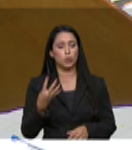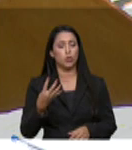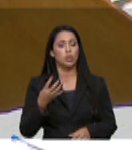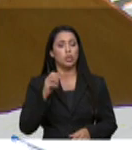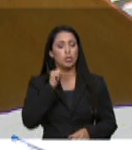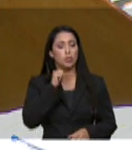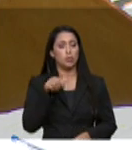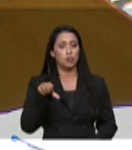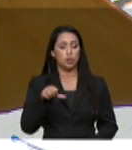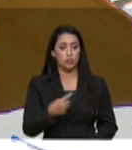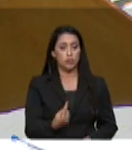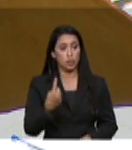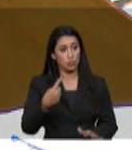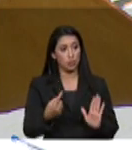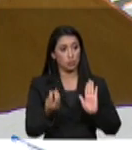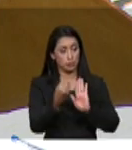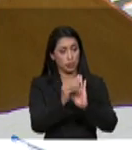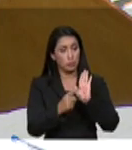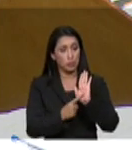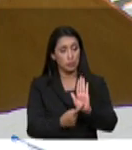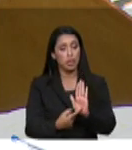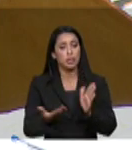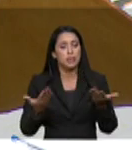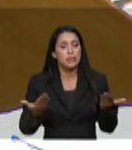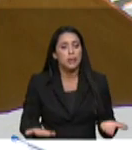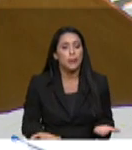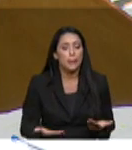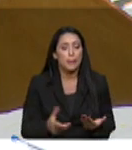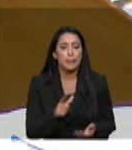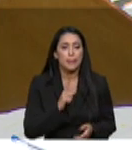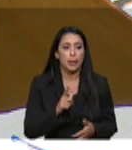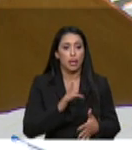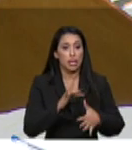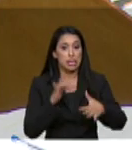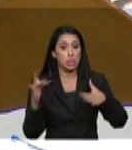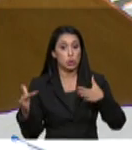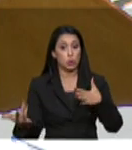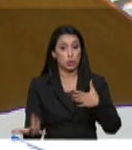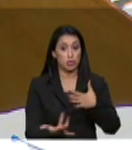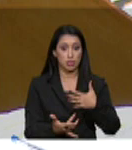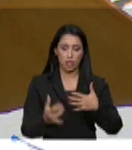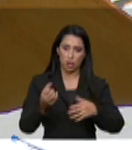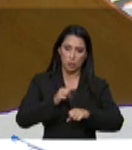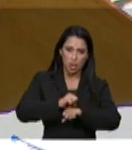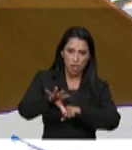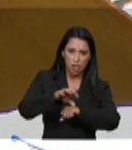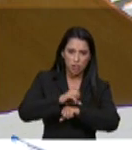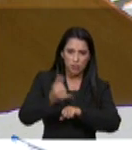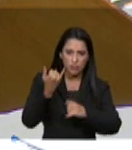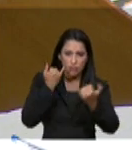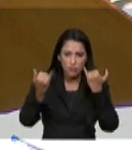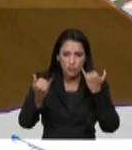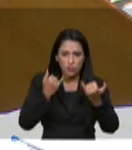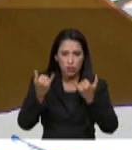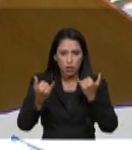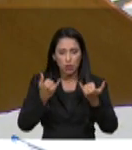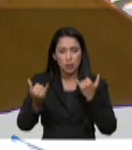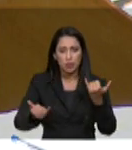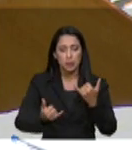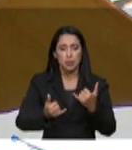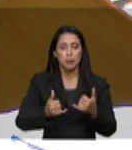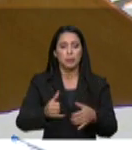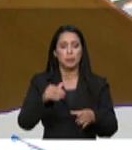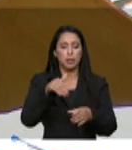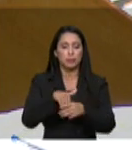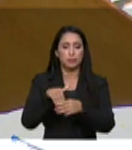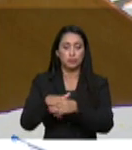91 é o que ocorre na hipótese em que utilizando de sua rede social para informar se os eleitores portanto em razão do seu